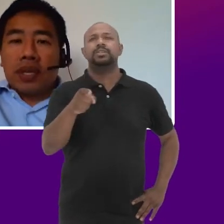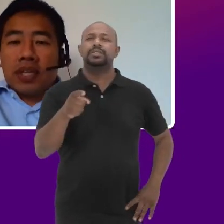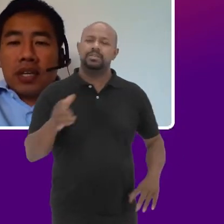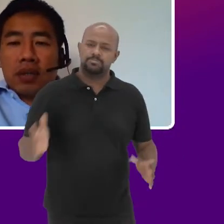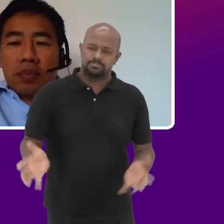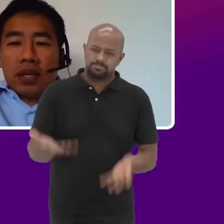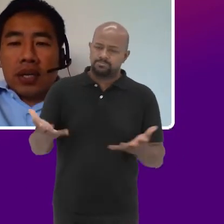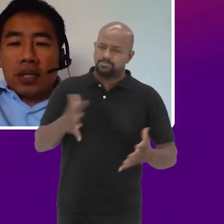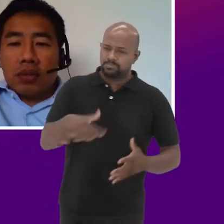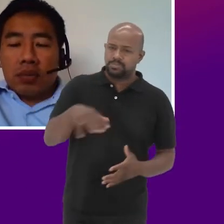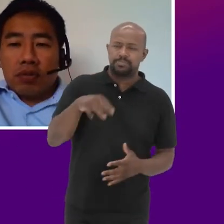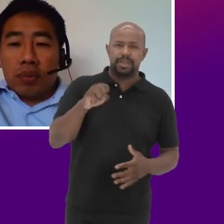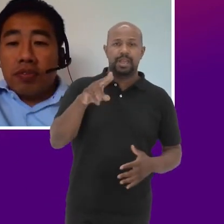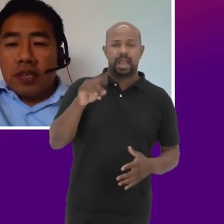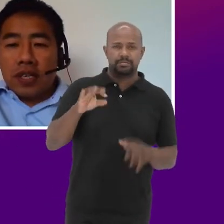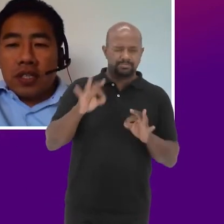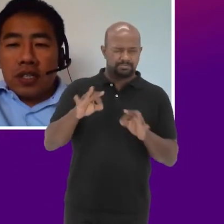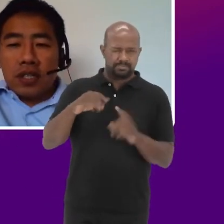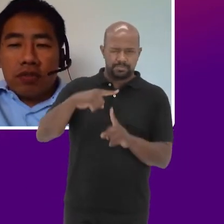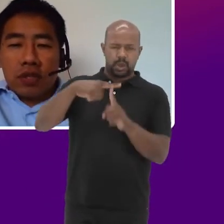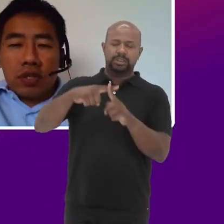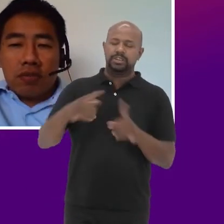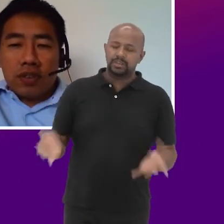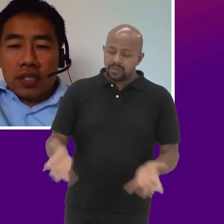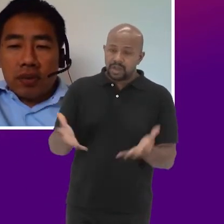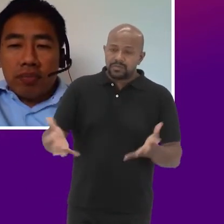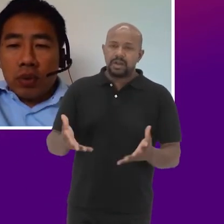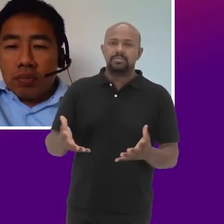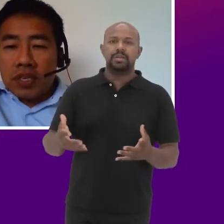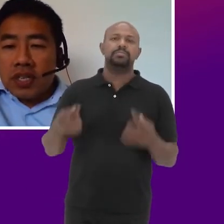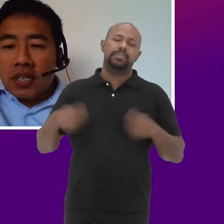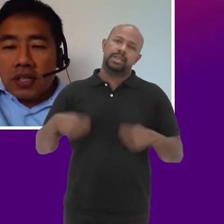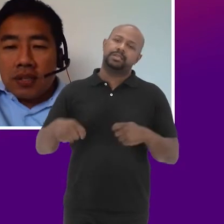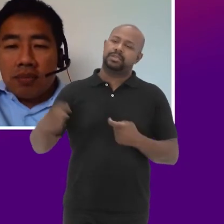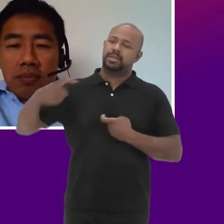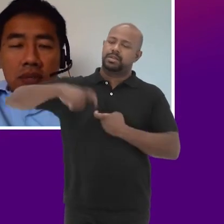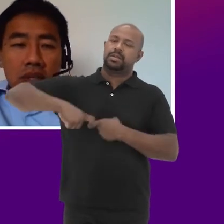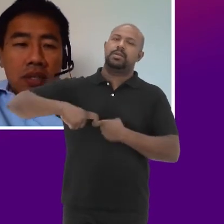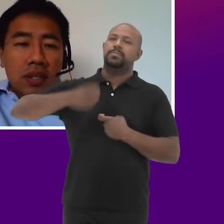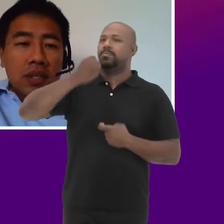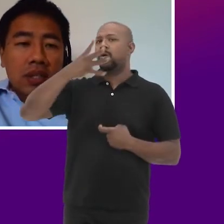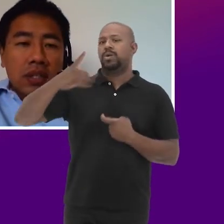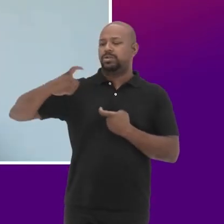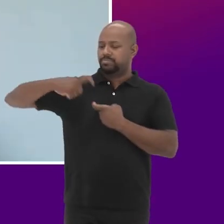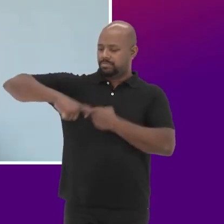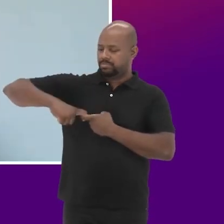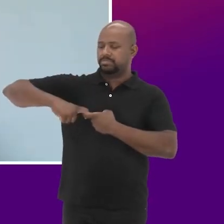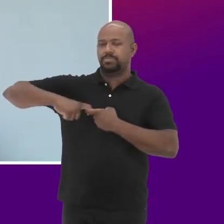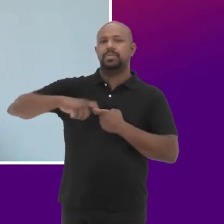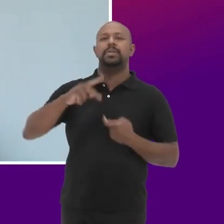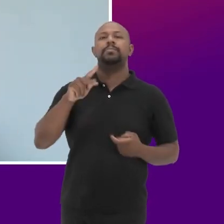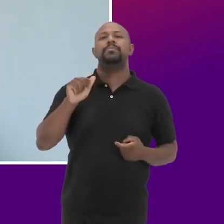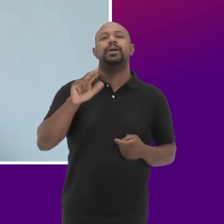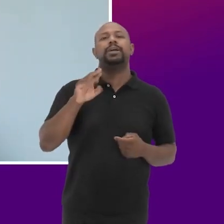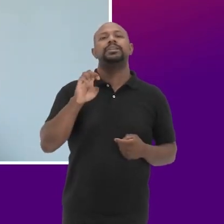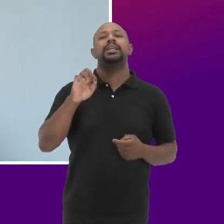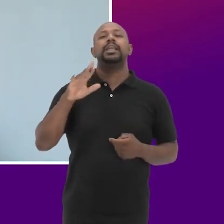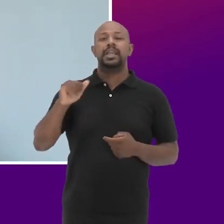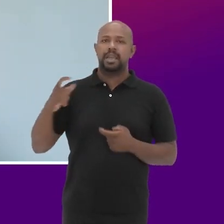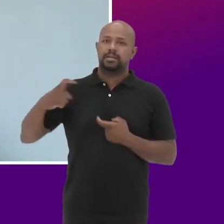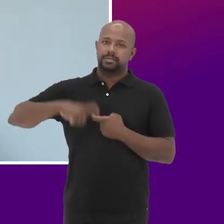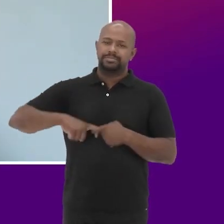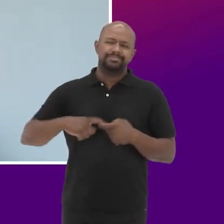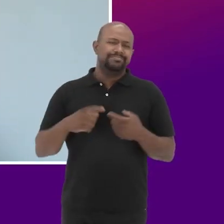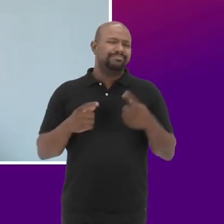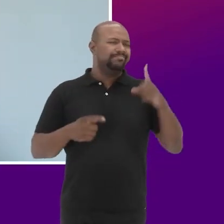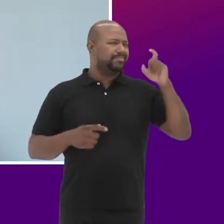você fomentar aqui o mercado de uma forma eficiente, né, sem você fazer boas parcerias, tá? É muito improvável